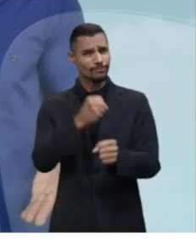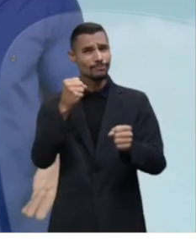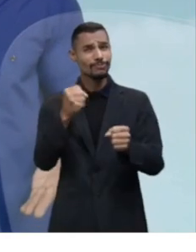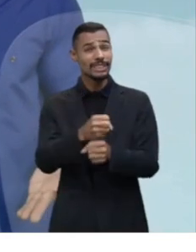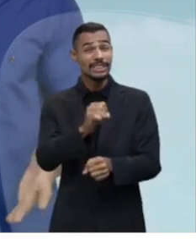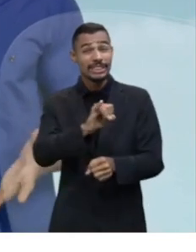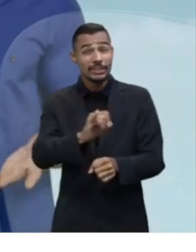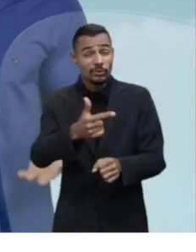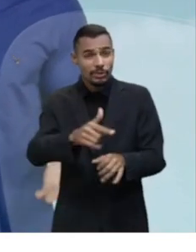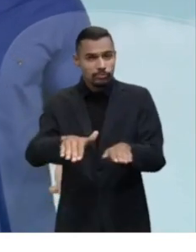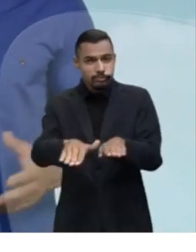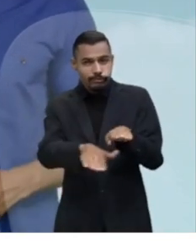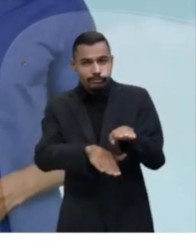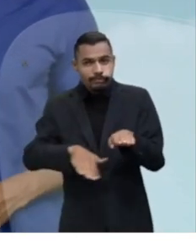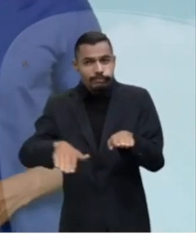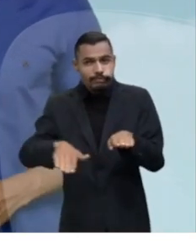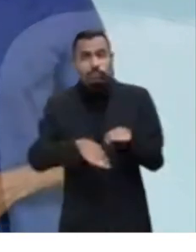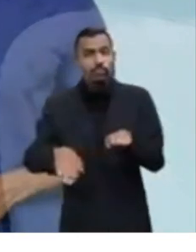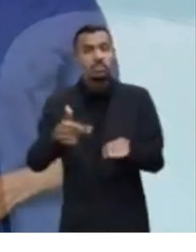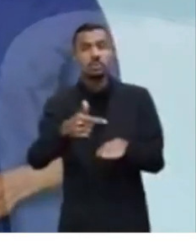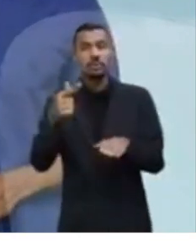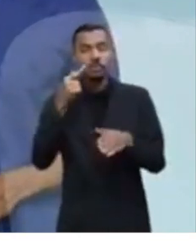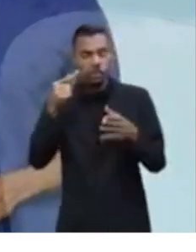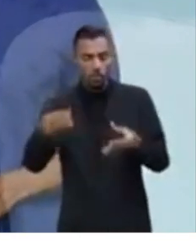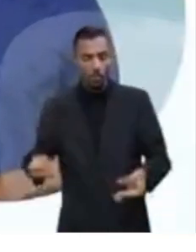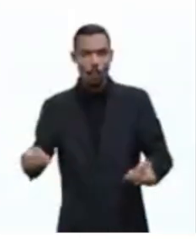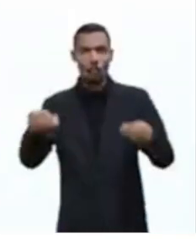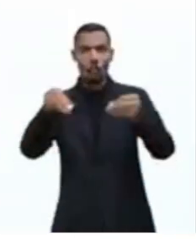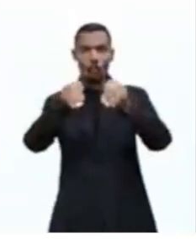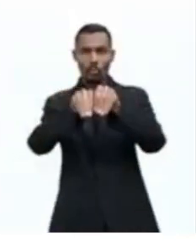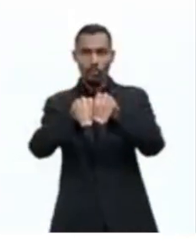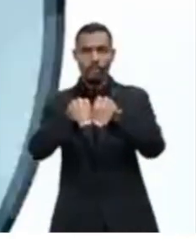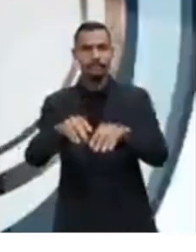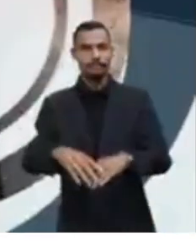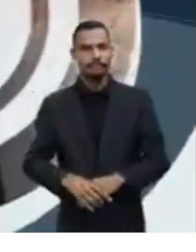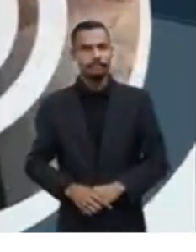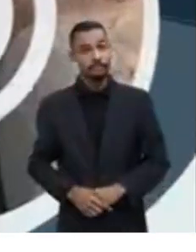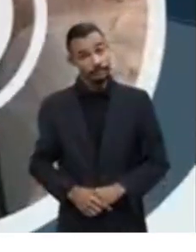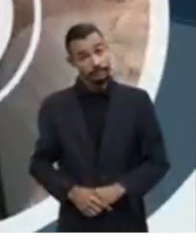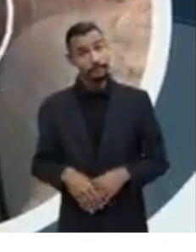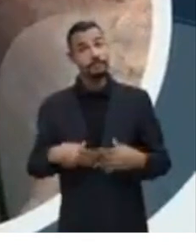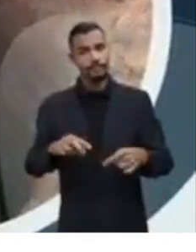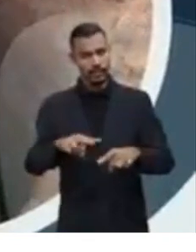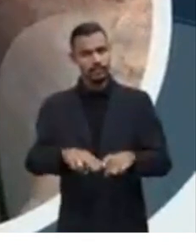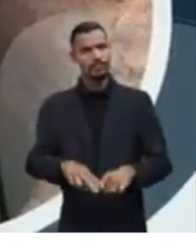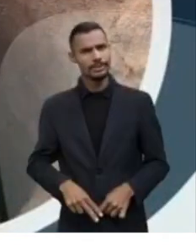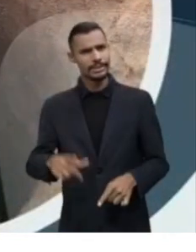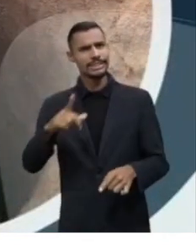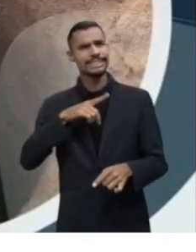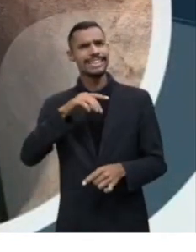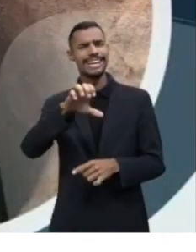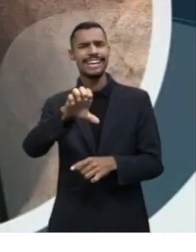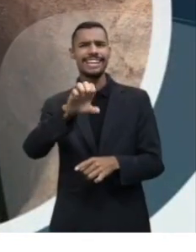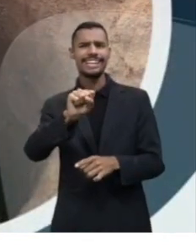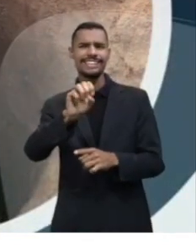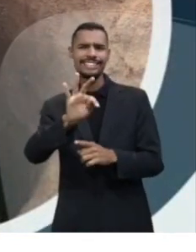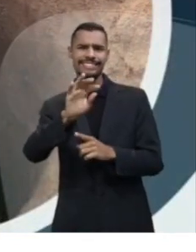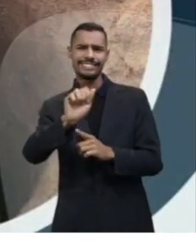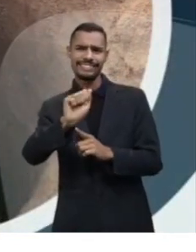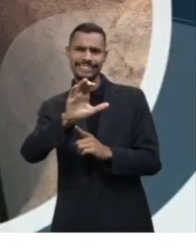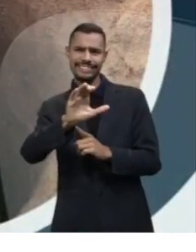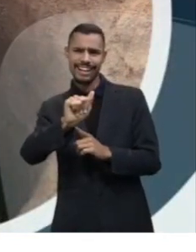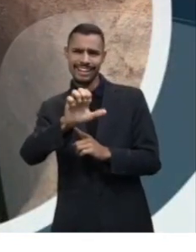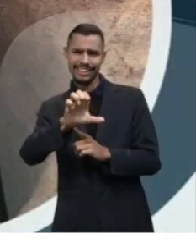de fundação, nenhuma obra passa o alicerce. É por isso que existem as estacas, que são